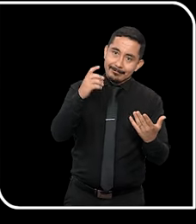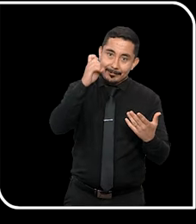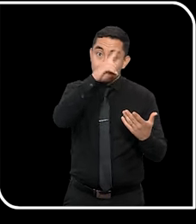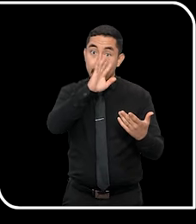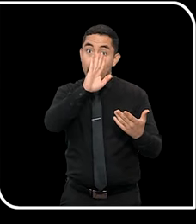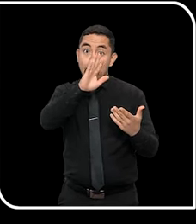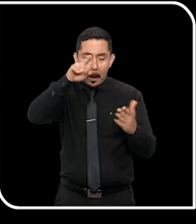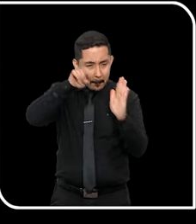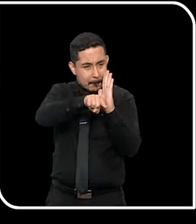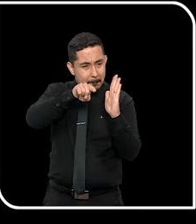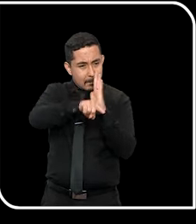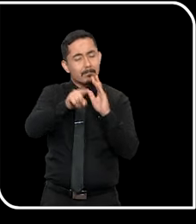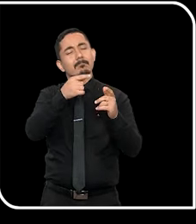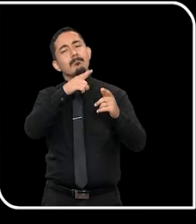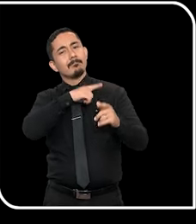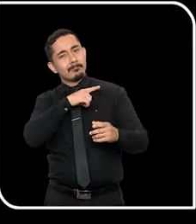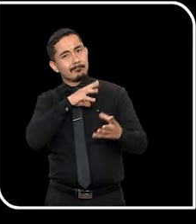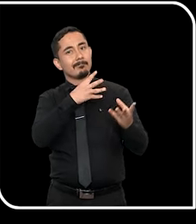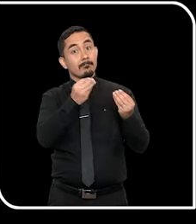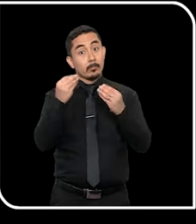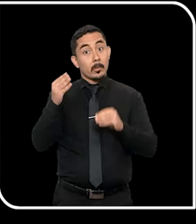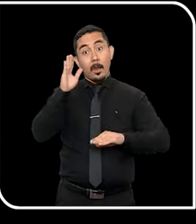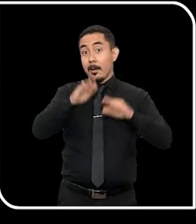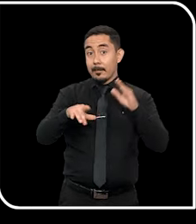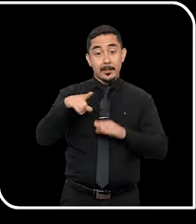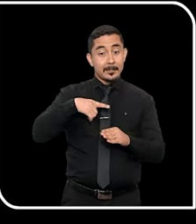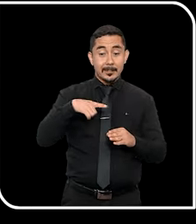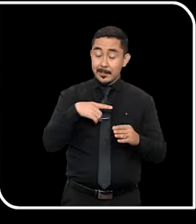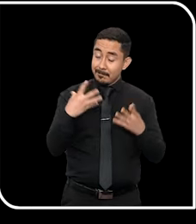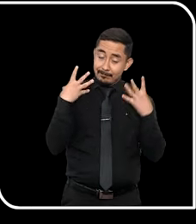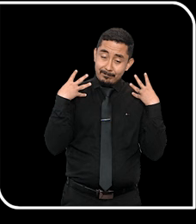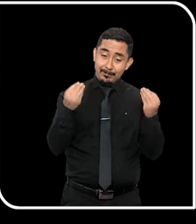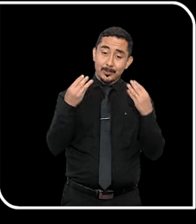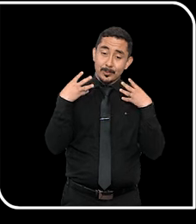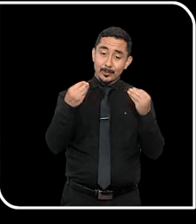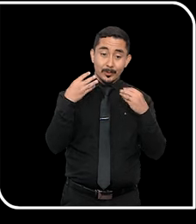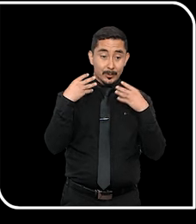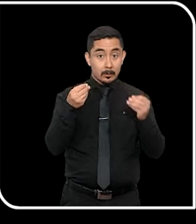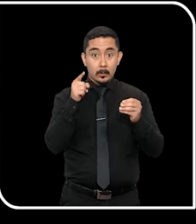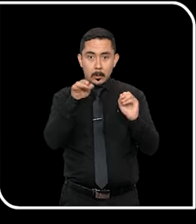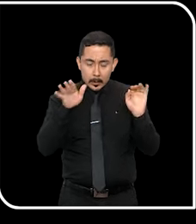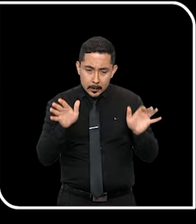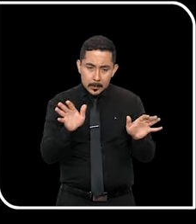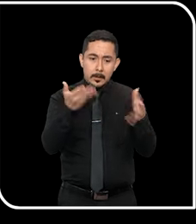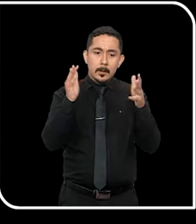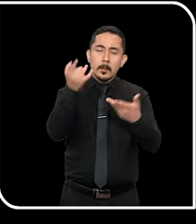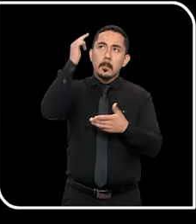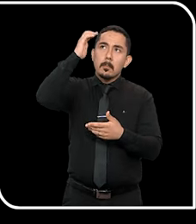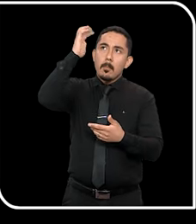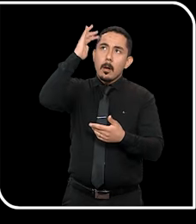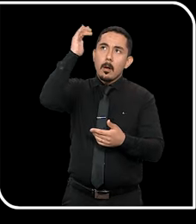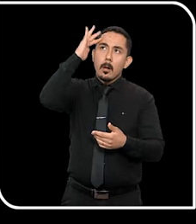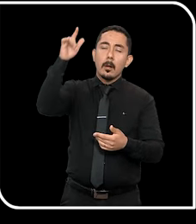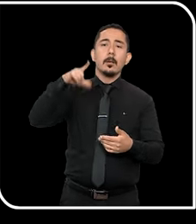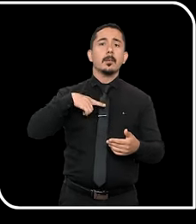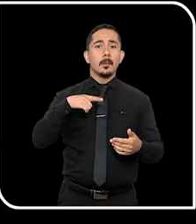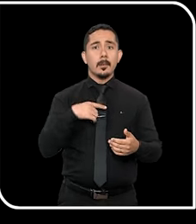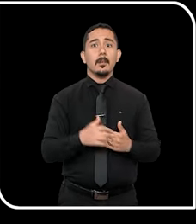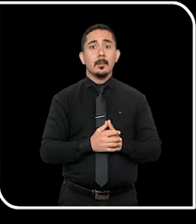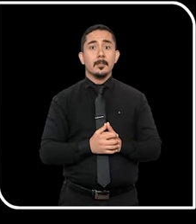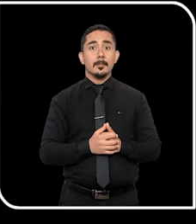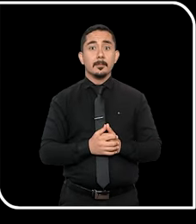afirmações eu não tenho né muitas vezes eu tenho realmente inquietações perguntas provocações para a gente sabe